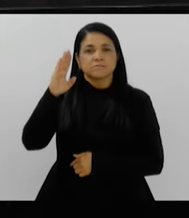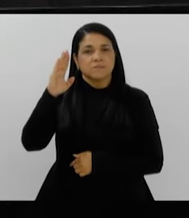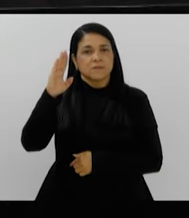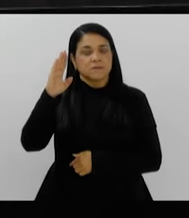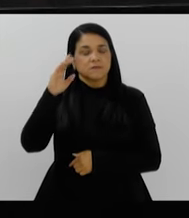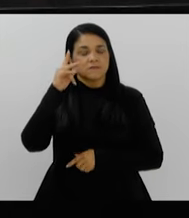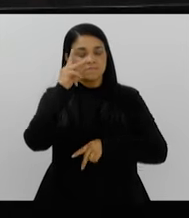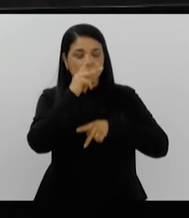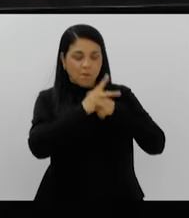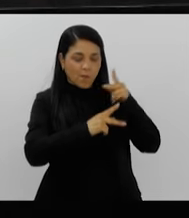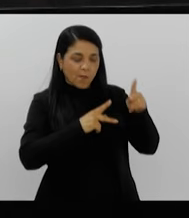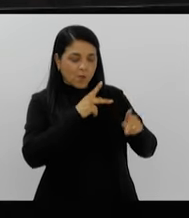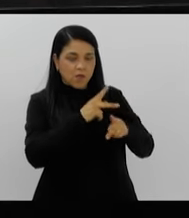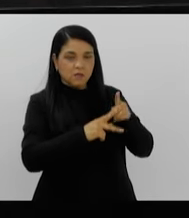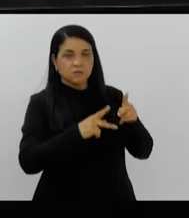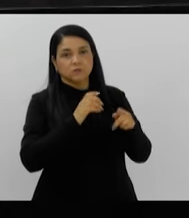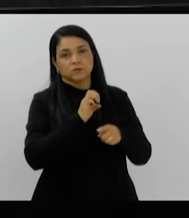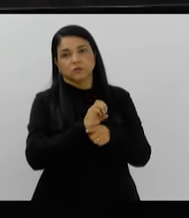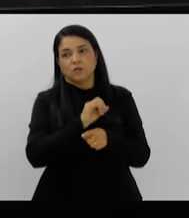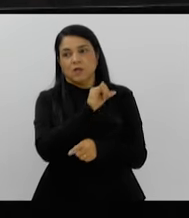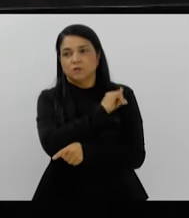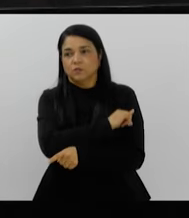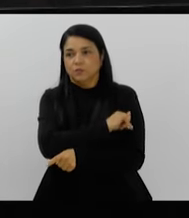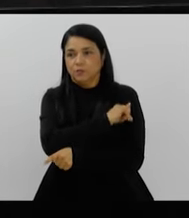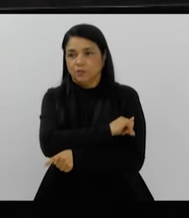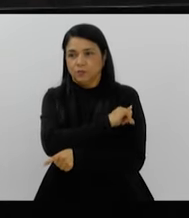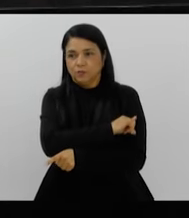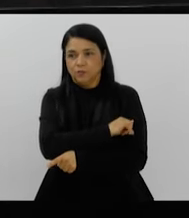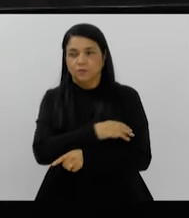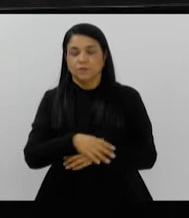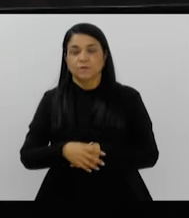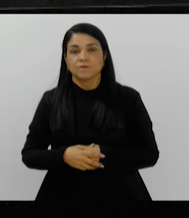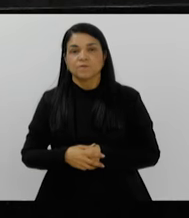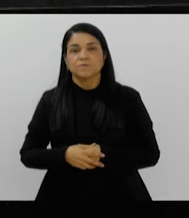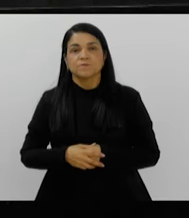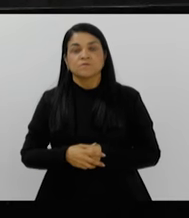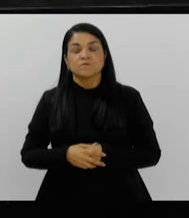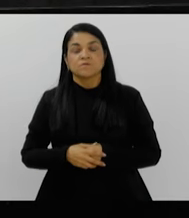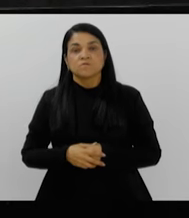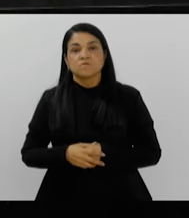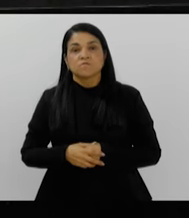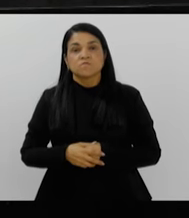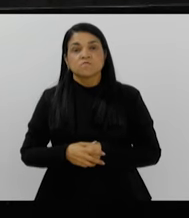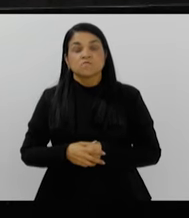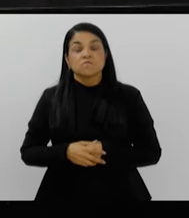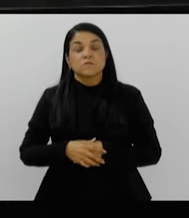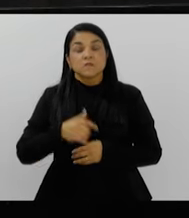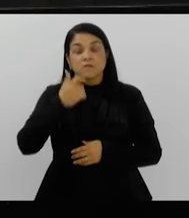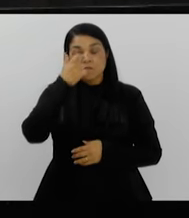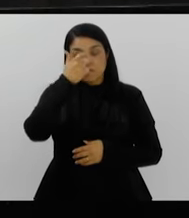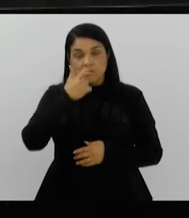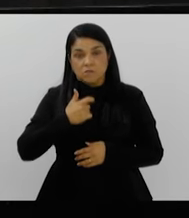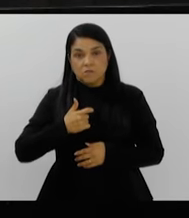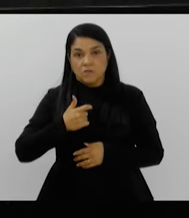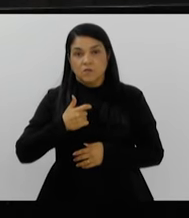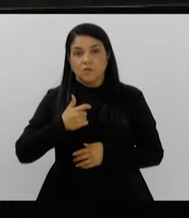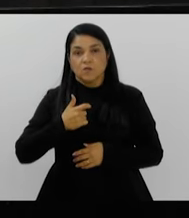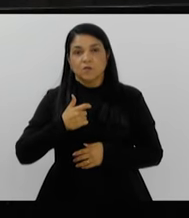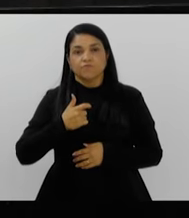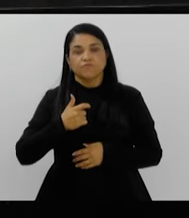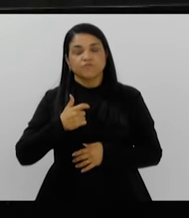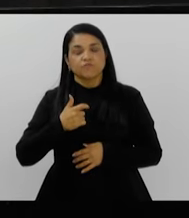a população do nosso Estado do Rio de Janeiro. E aí eu faço aqui, não é, um